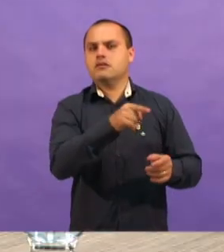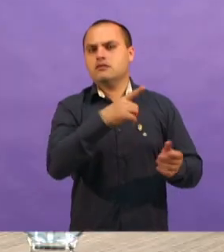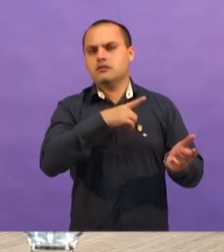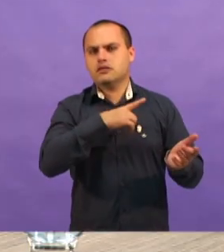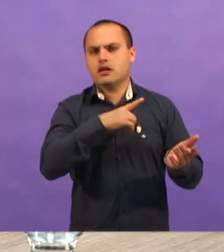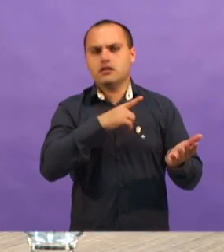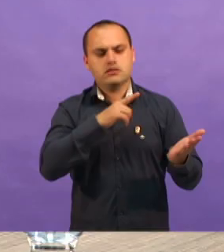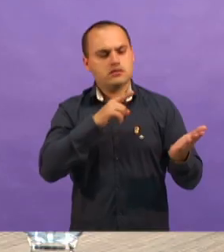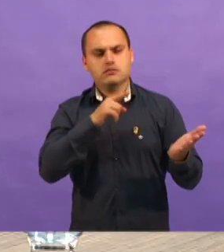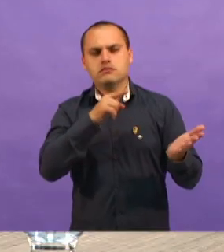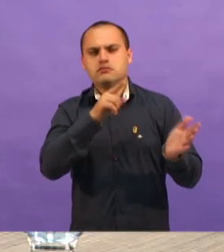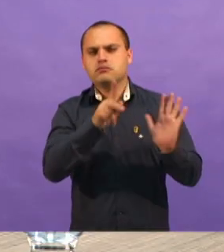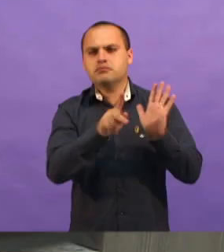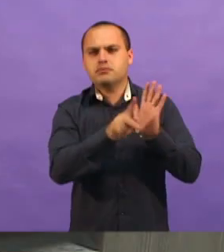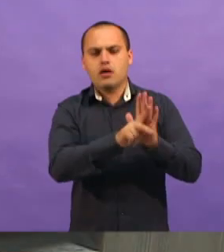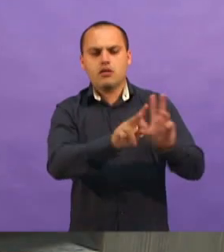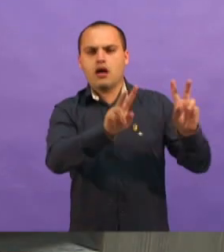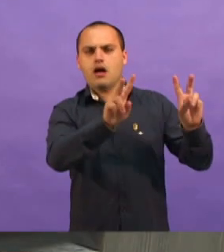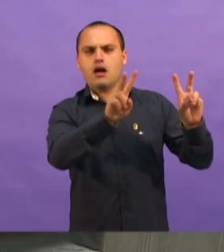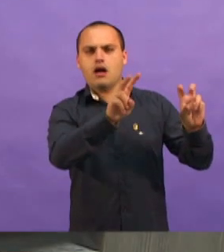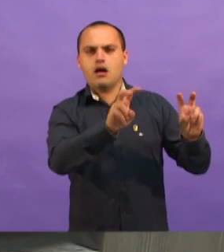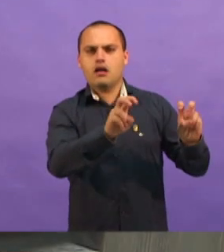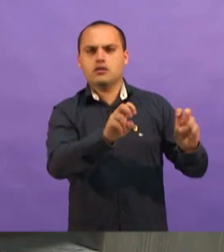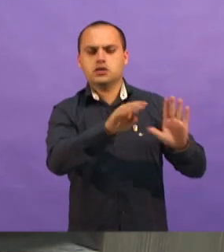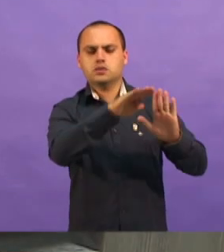pontuais, muito